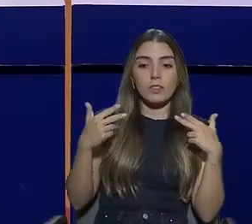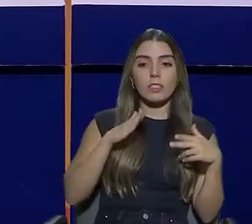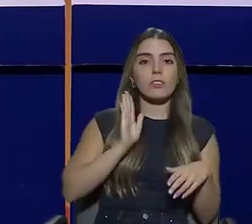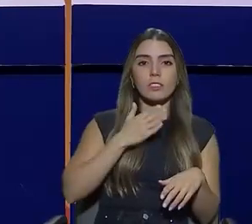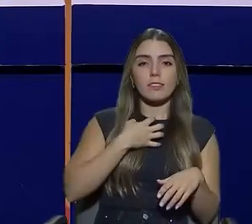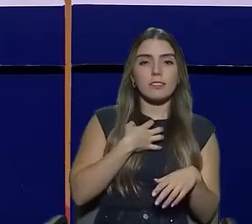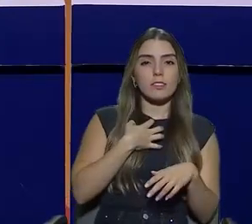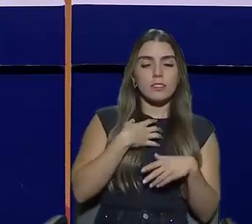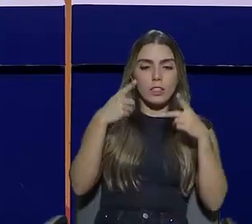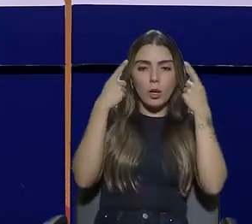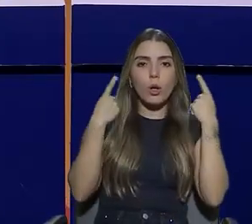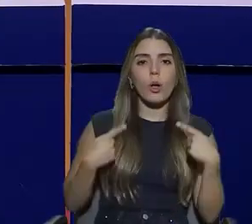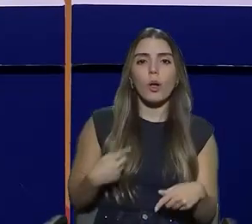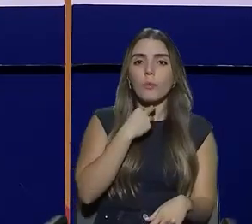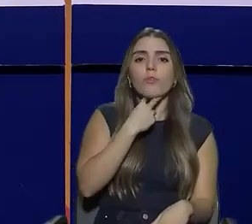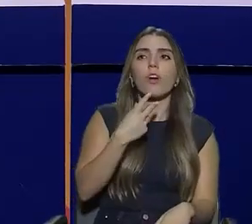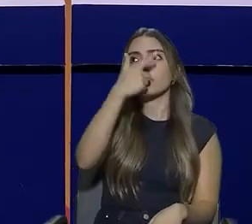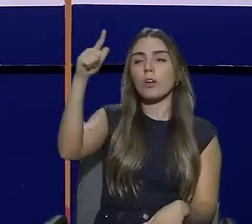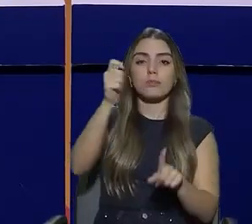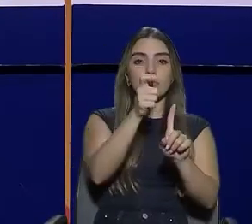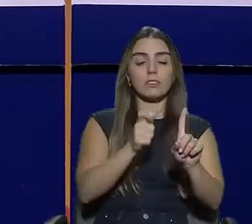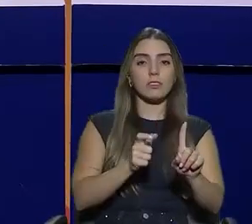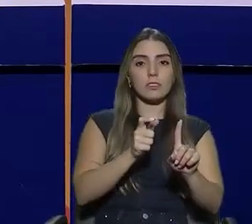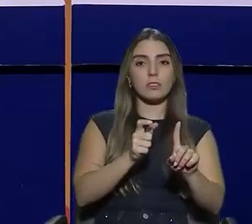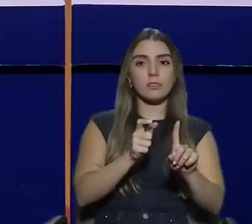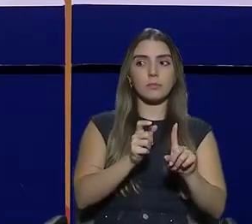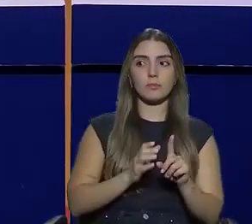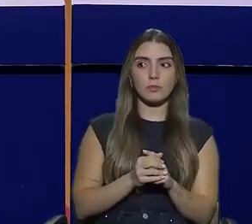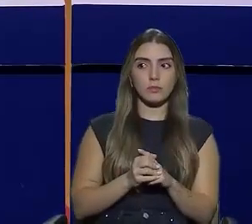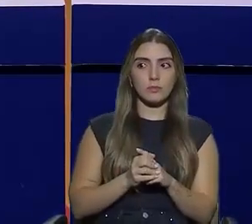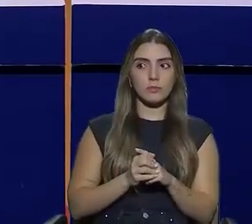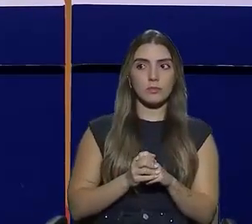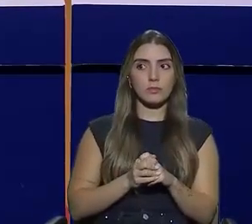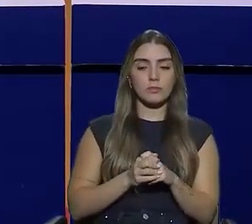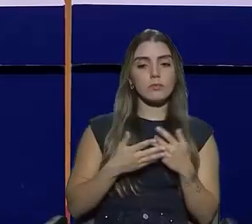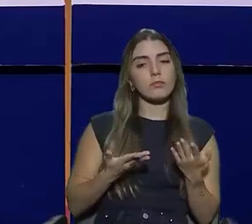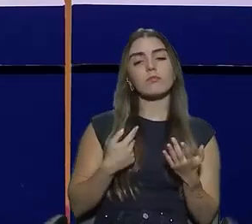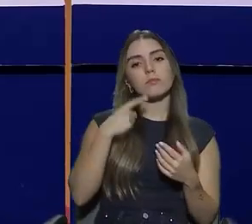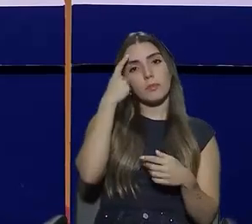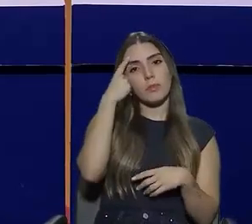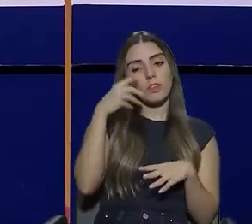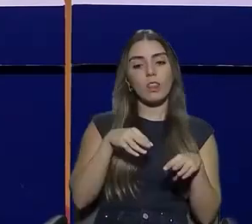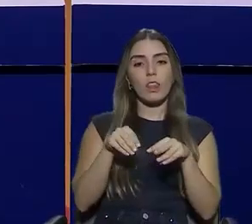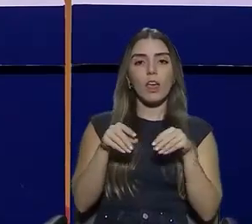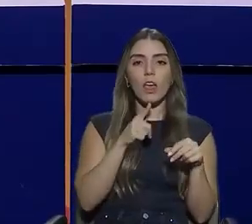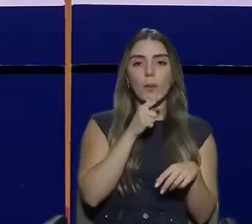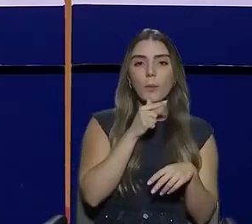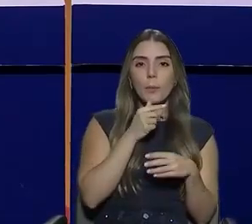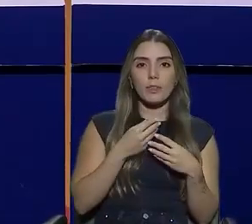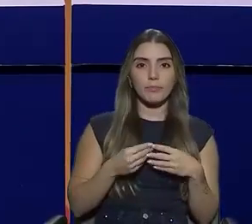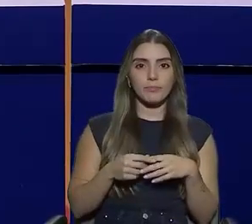personagens. Então, eu acho que, por exemplo, em Terra Úmida, que a gente estava falando sobre